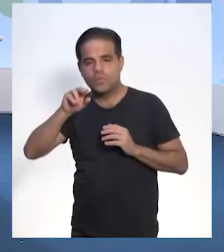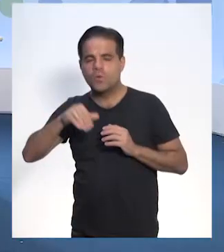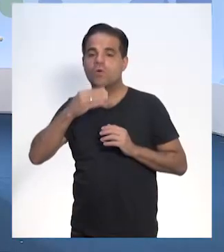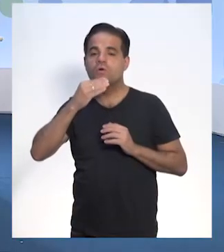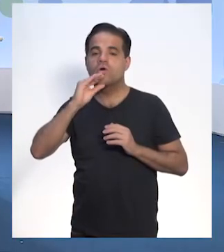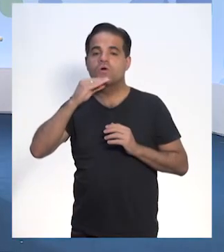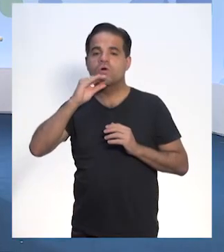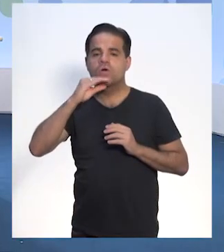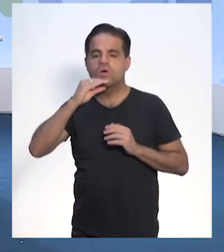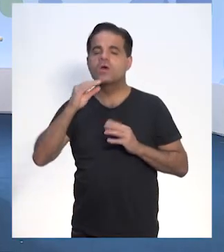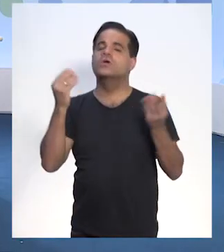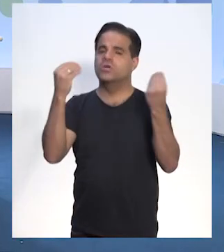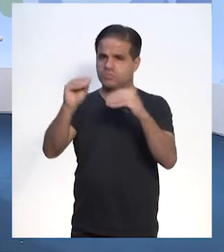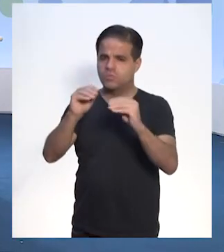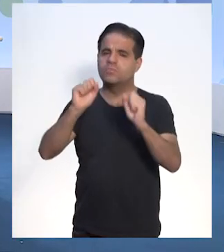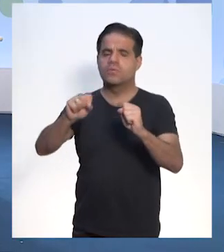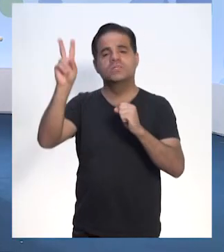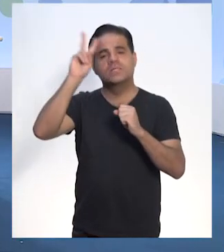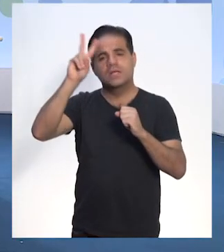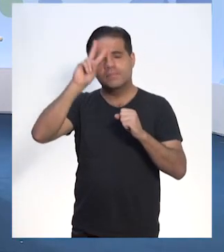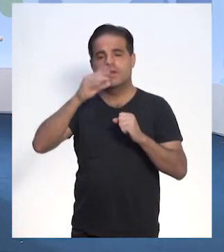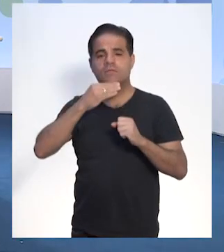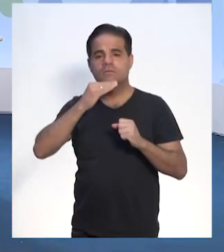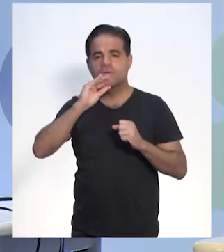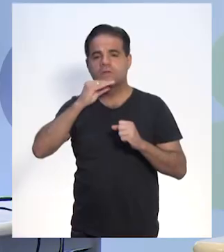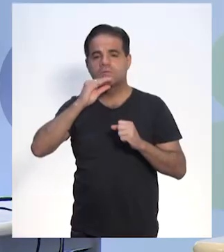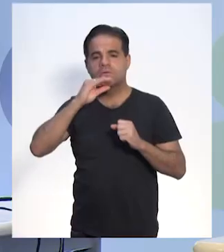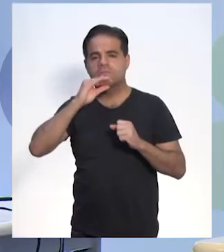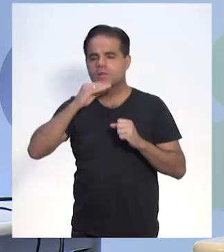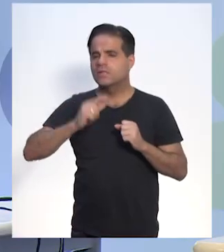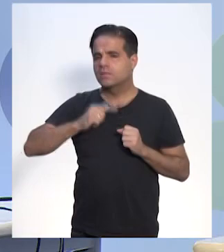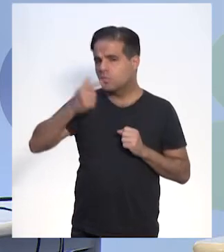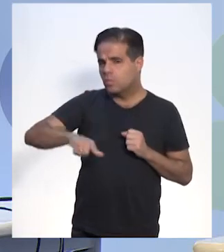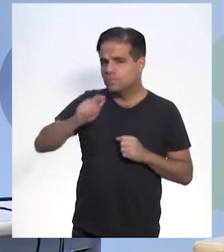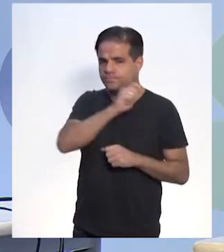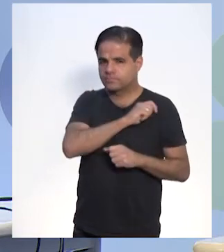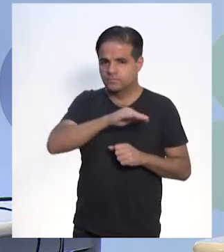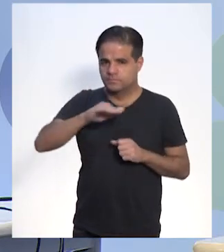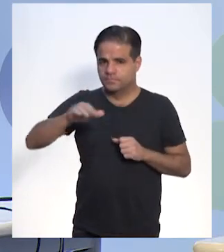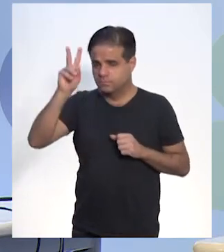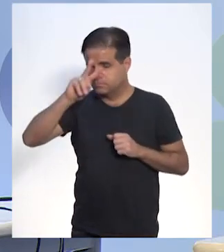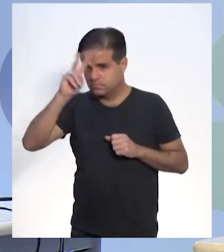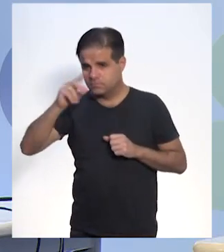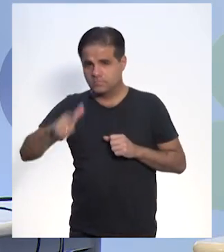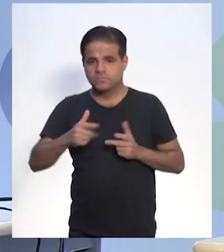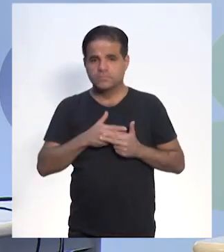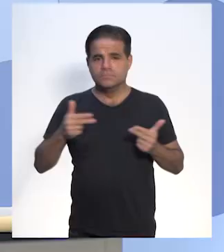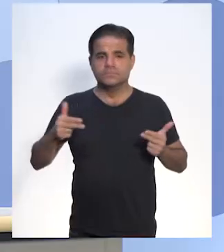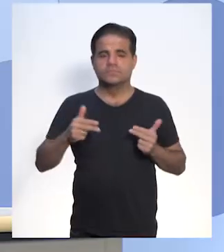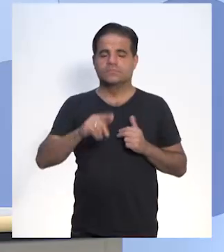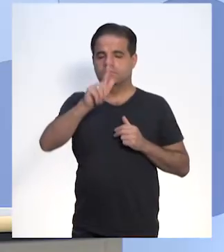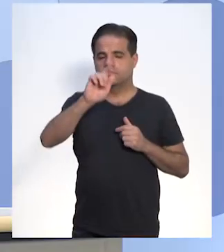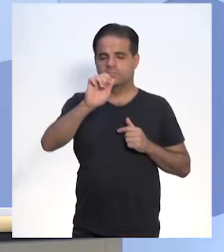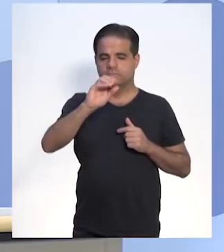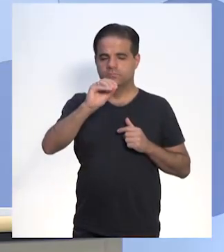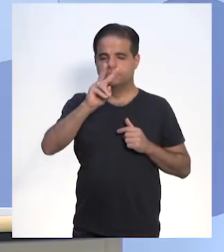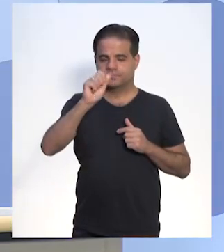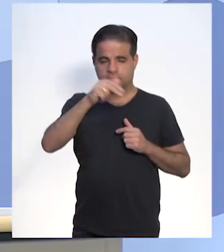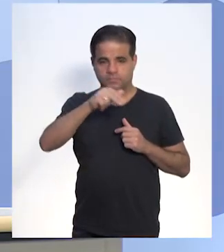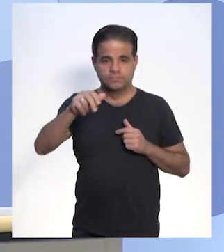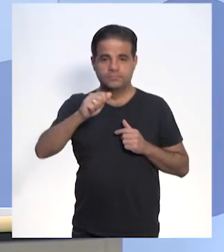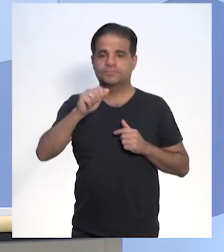aí com sobrenome que a gente pode lembrar. Mas tem mais algum aluno que lembrou de alguma coisa? A Giovana colocou